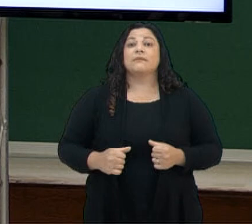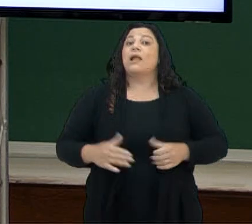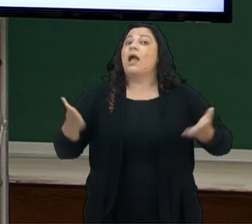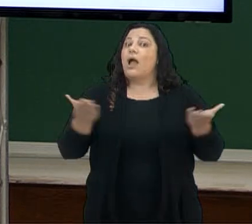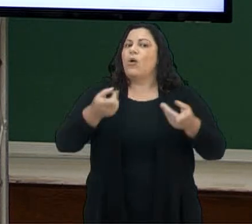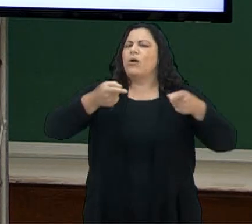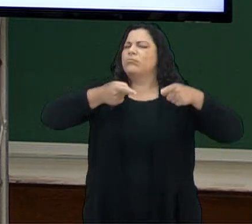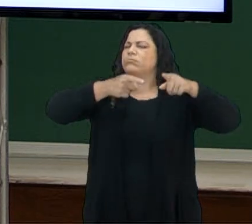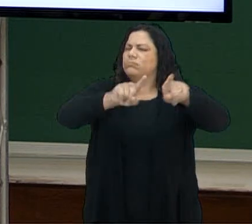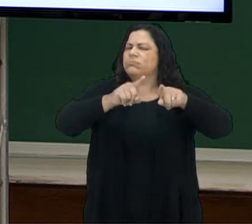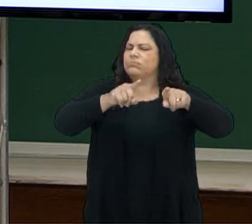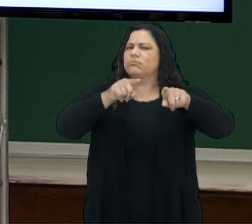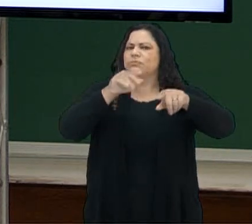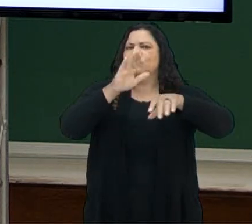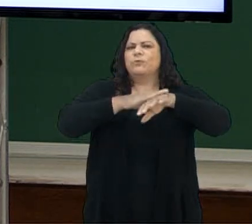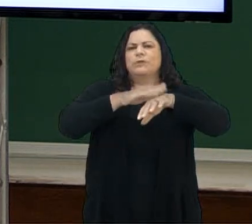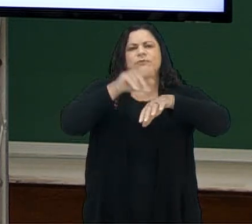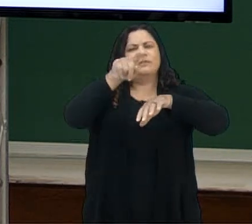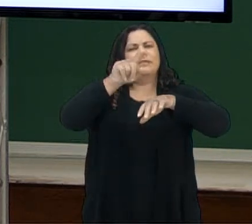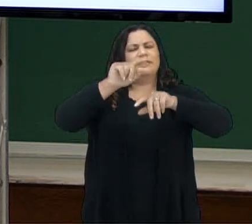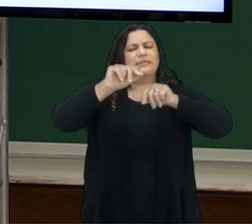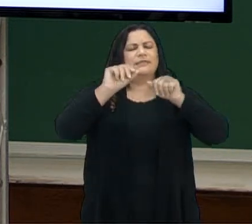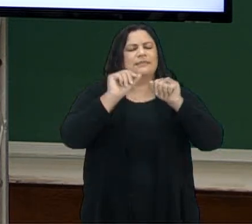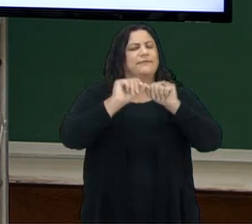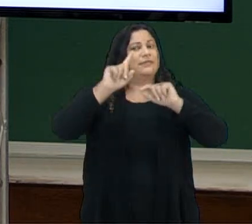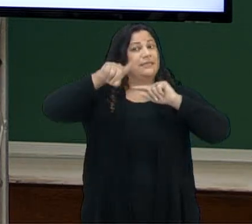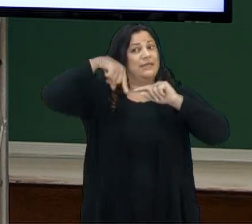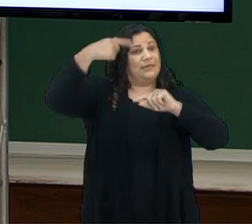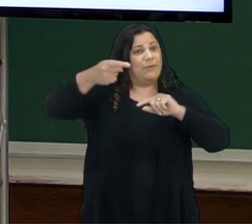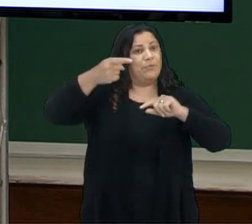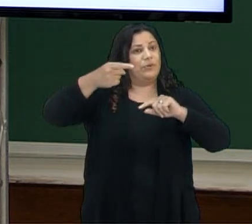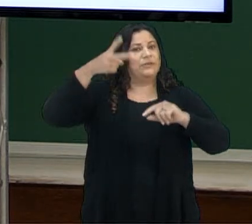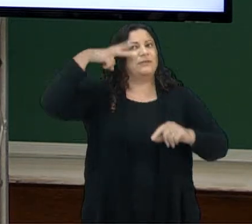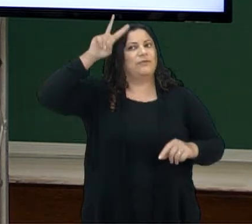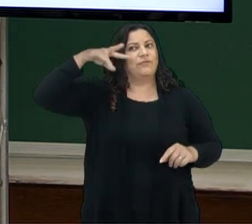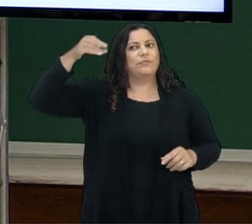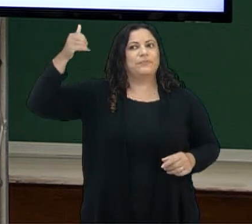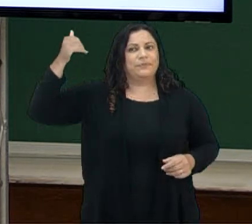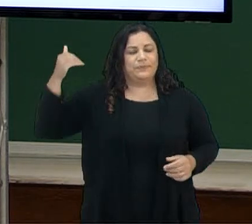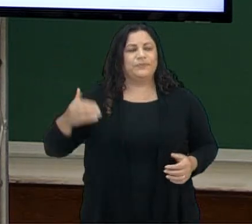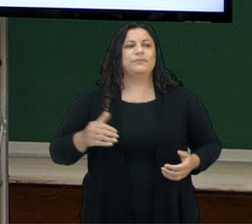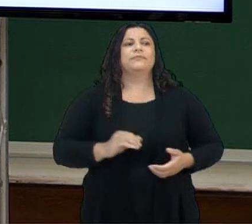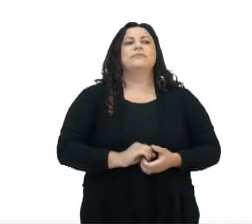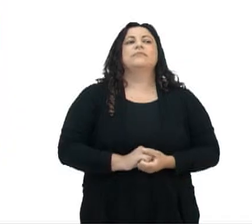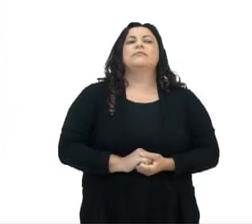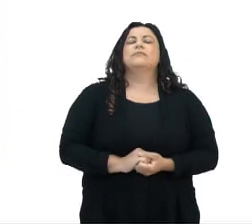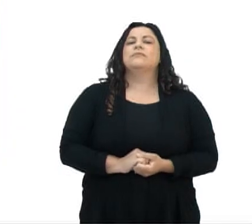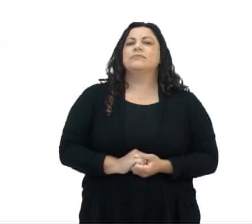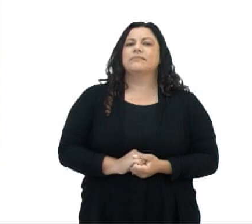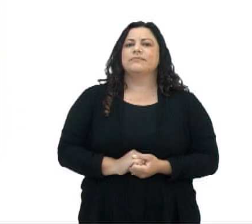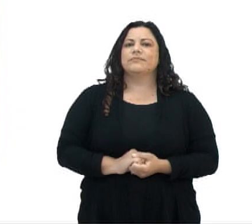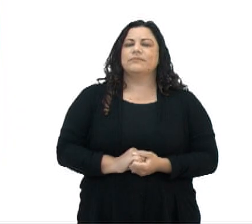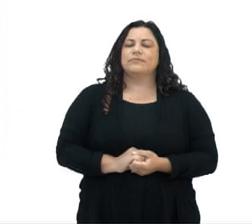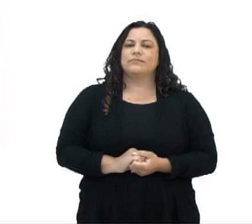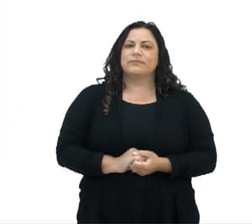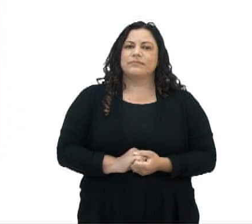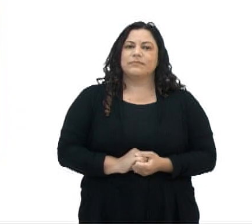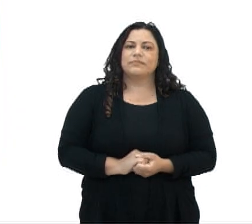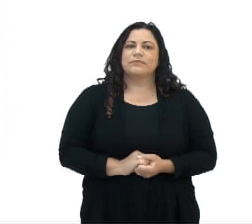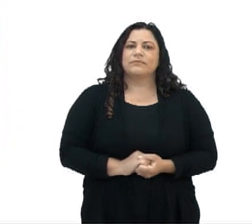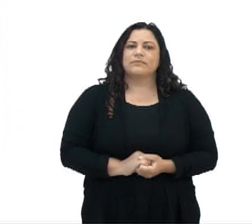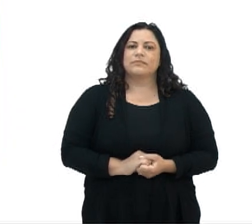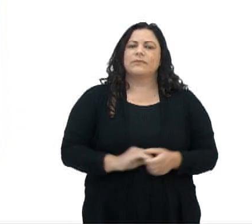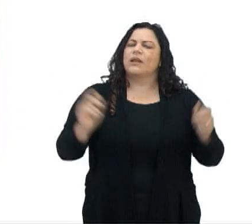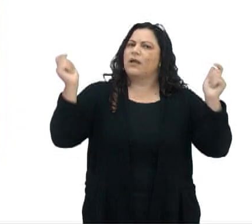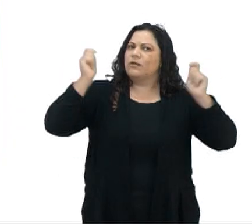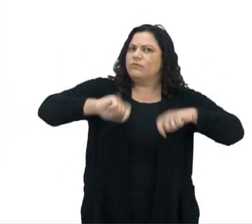desafio para vocês fazerem sobre isso no final, tá? Mas ainda, agora vamos dar uma retomada no que a gente viu, tá? Nós vimos que dá para